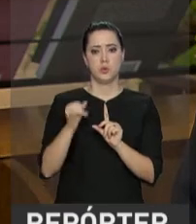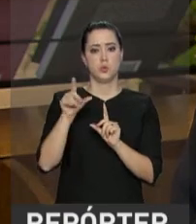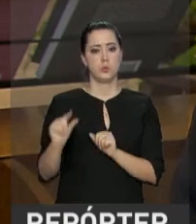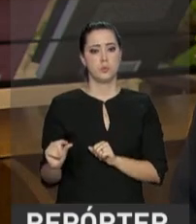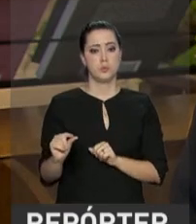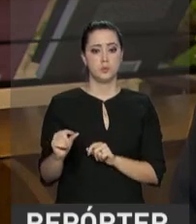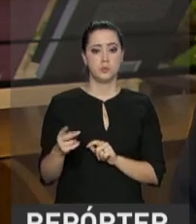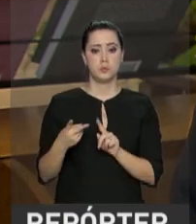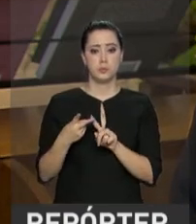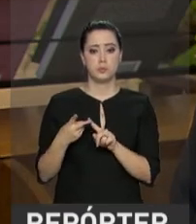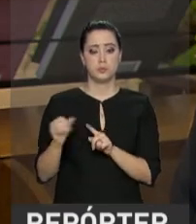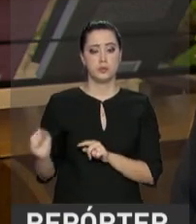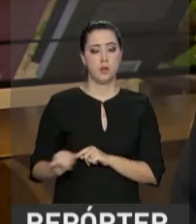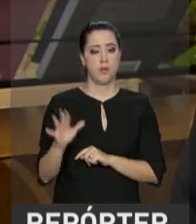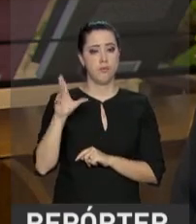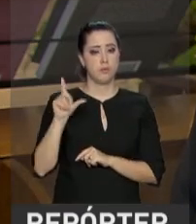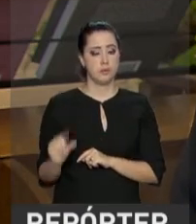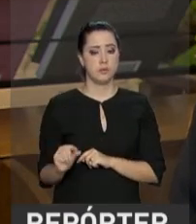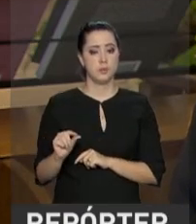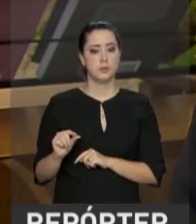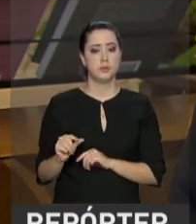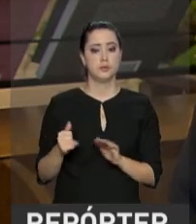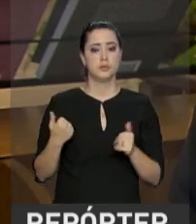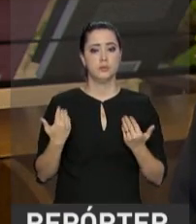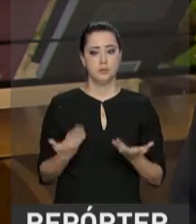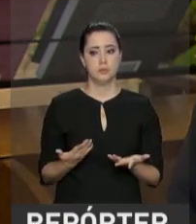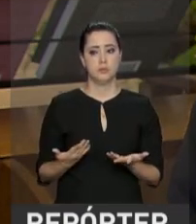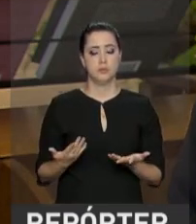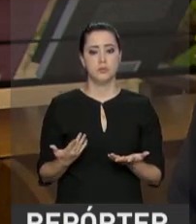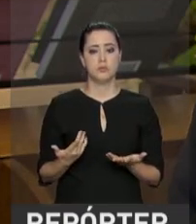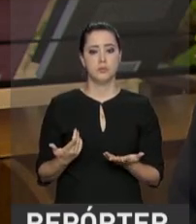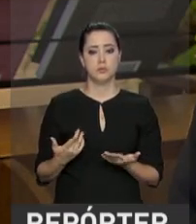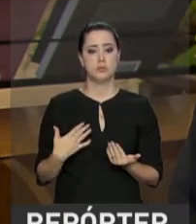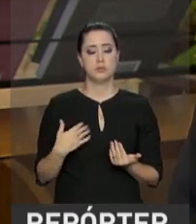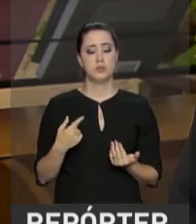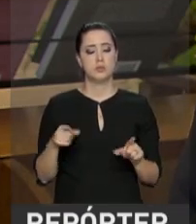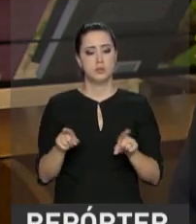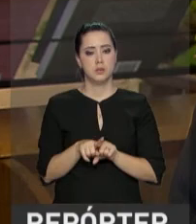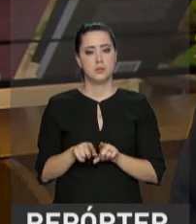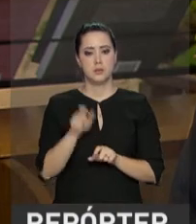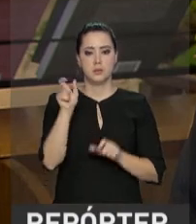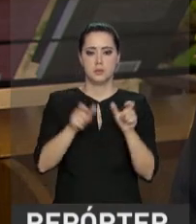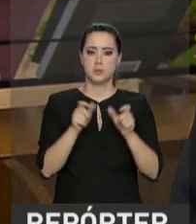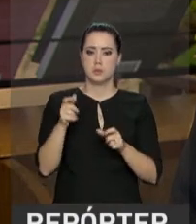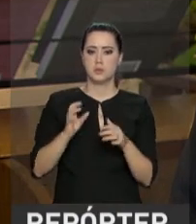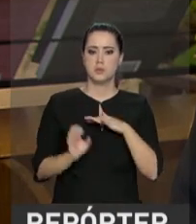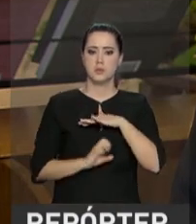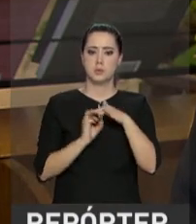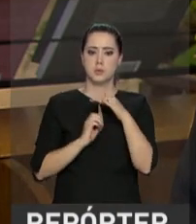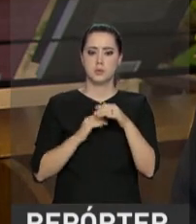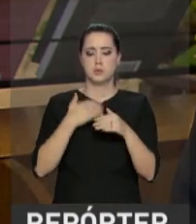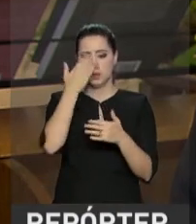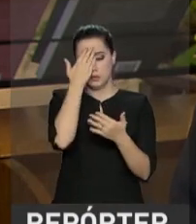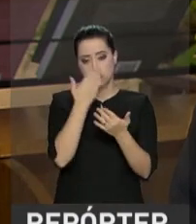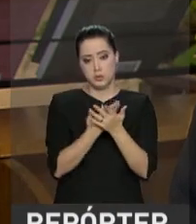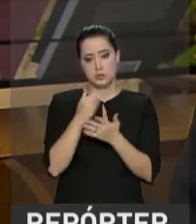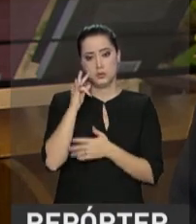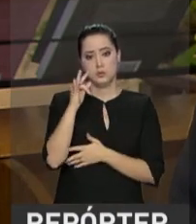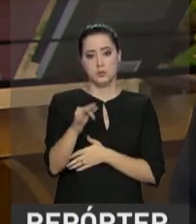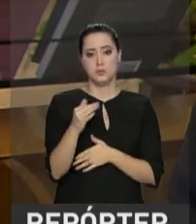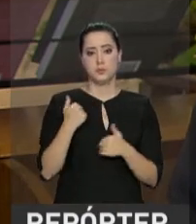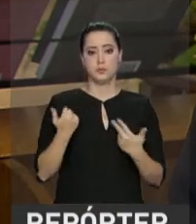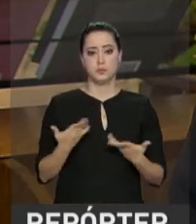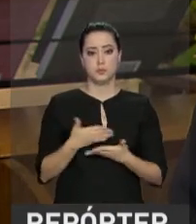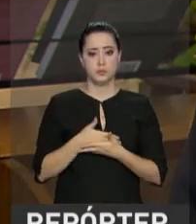juros a queda na inflação e ea confiança que o consumidor eo empresário tem em relação ao futuro a